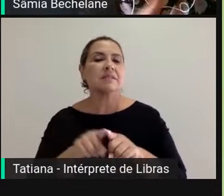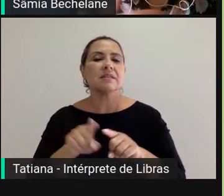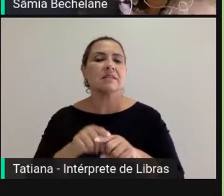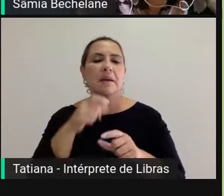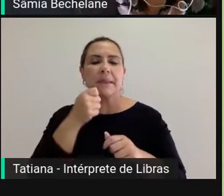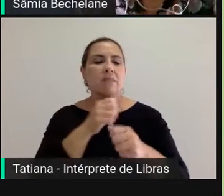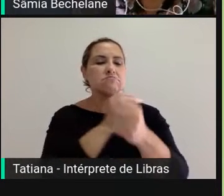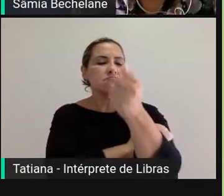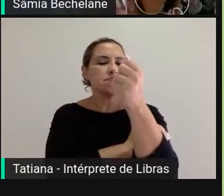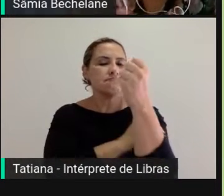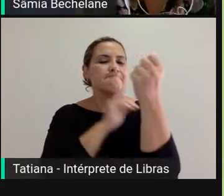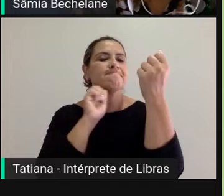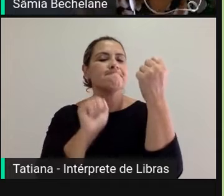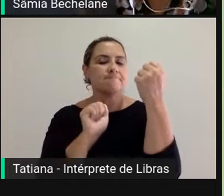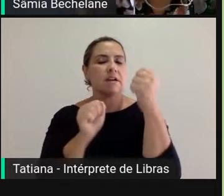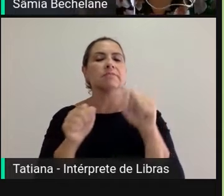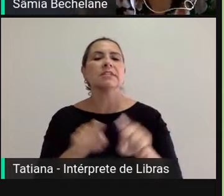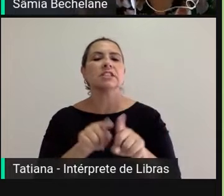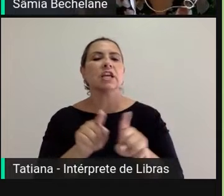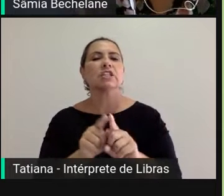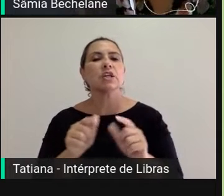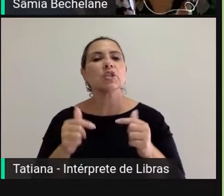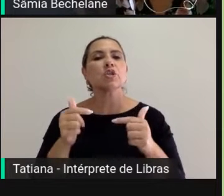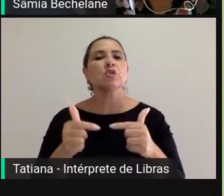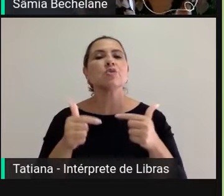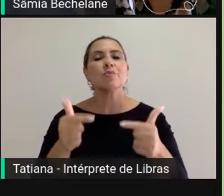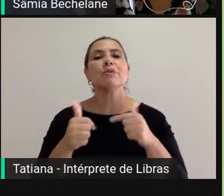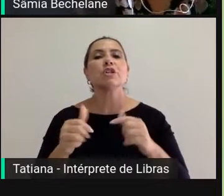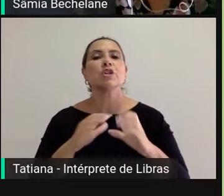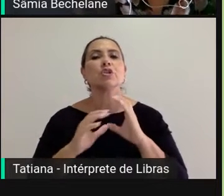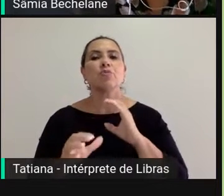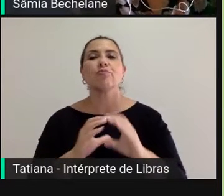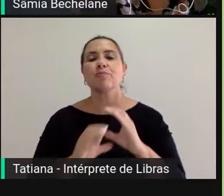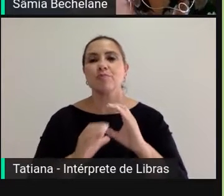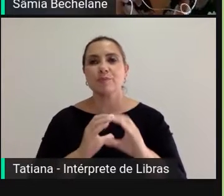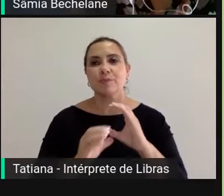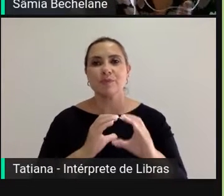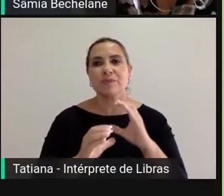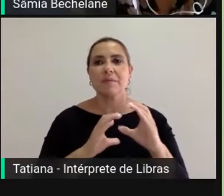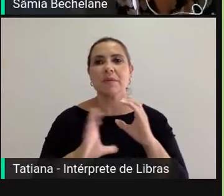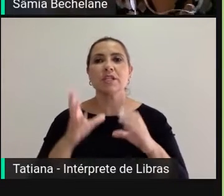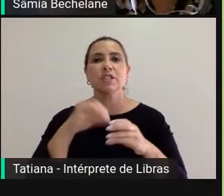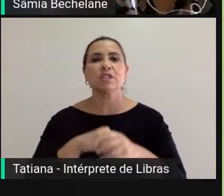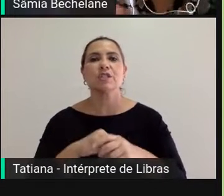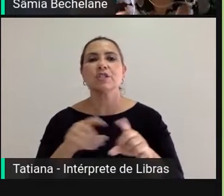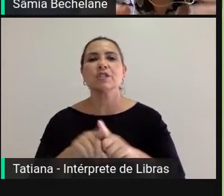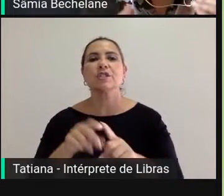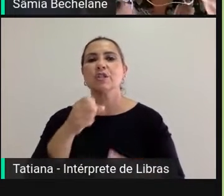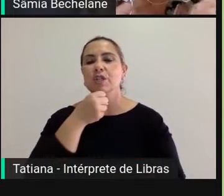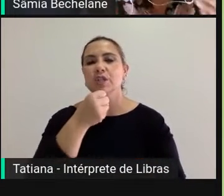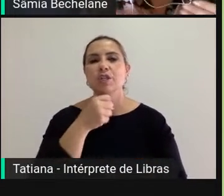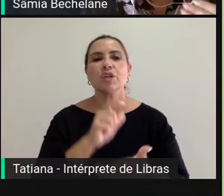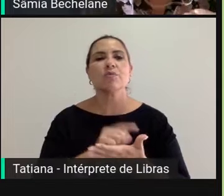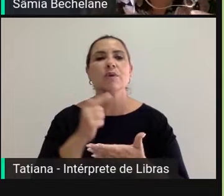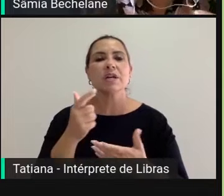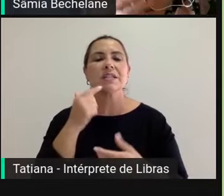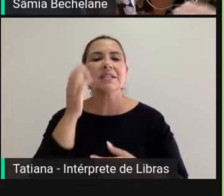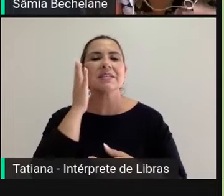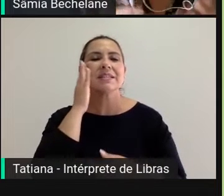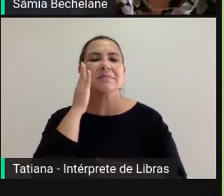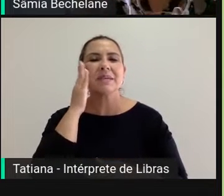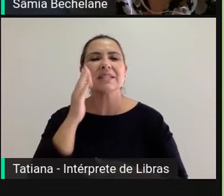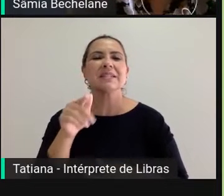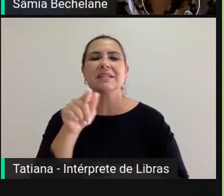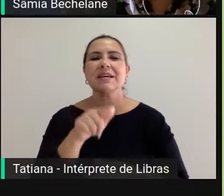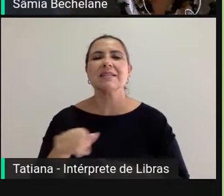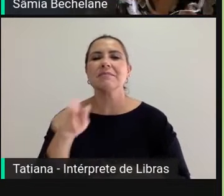movimento negro tem um histórico de produzir comunicação e dentro da comunicação fazer jornalismo preto, e a gente acha que a gente está, de